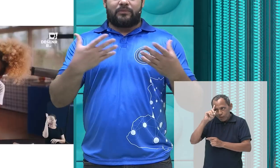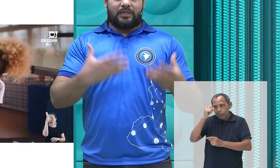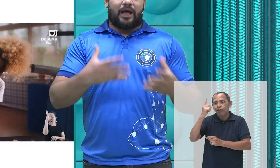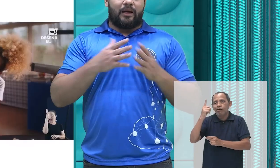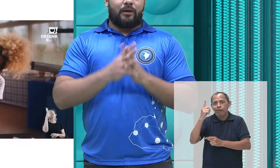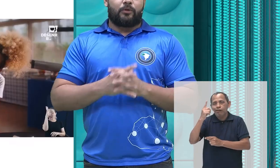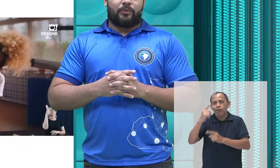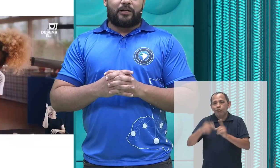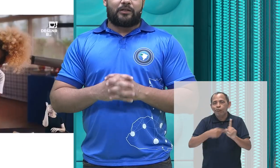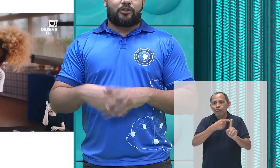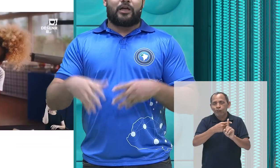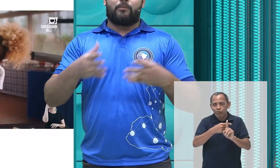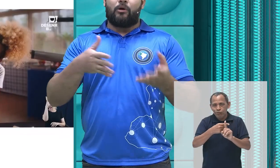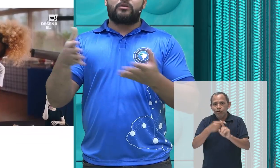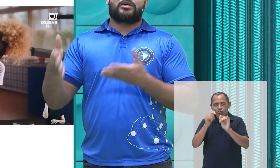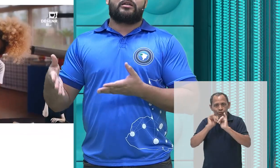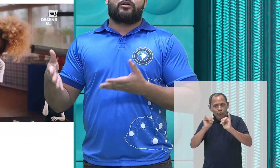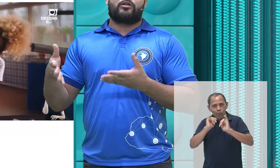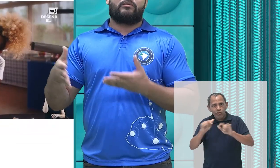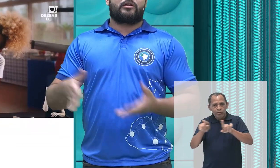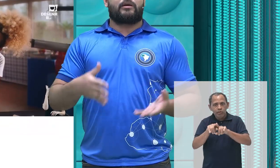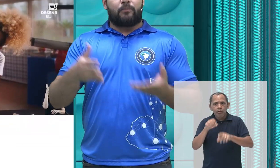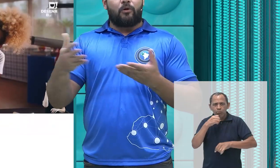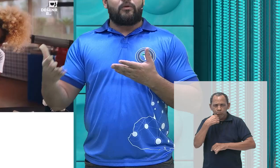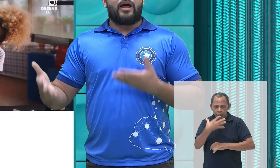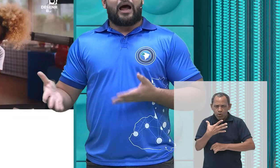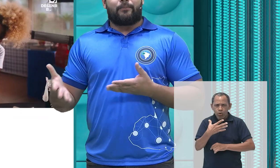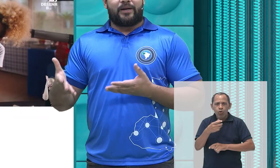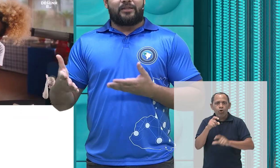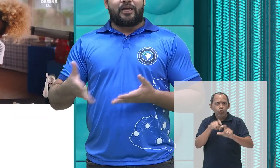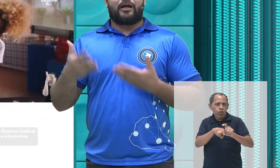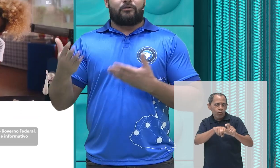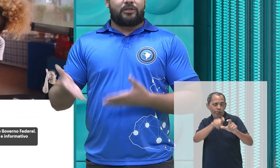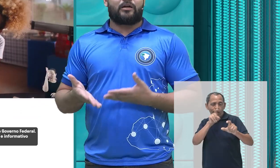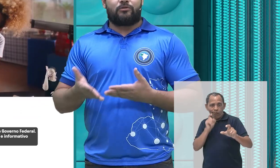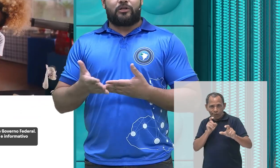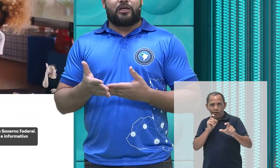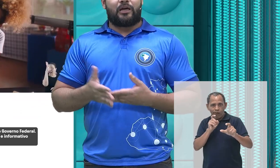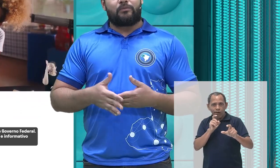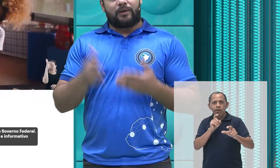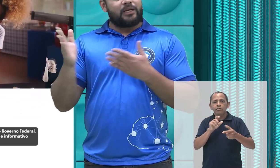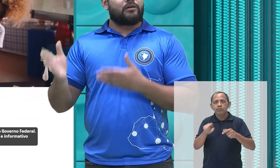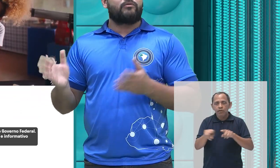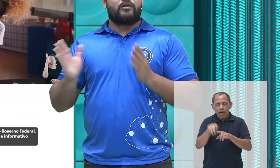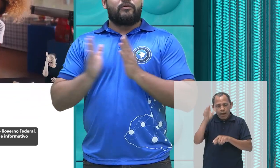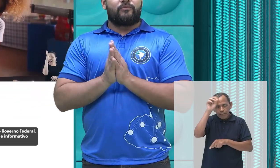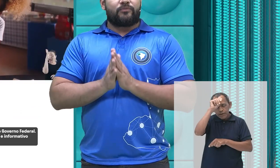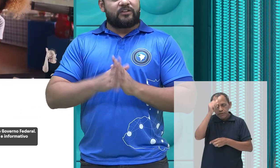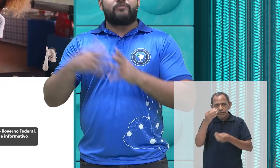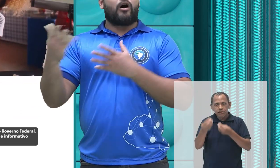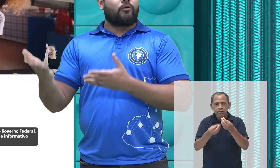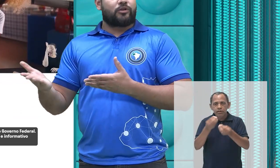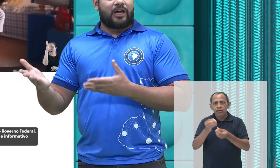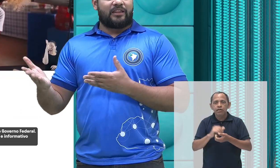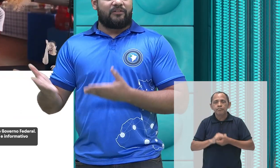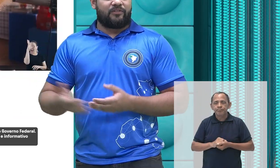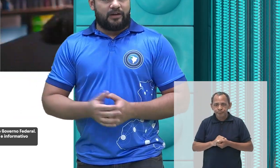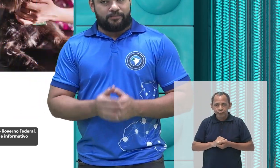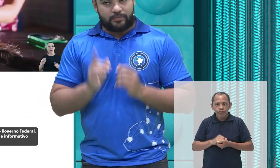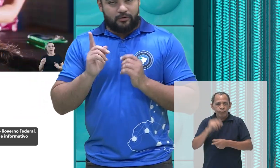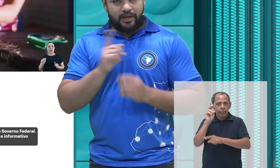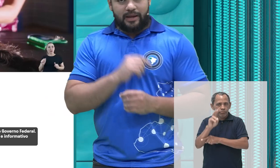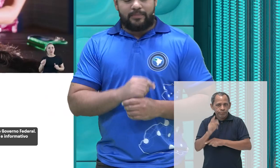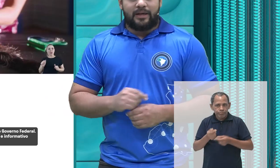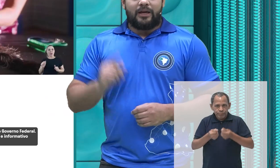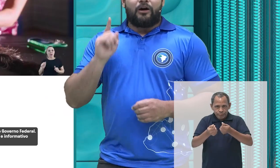positiva na propaganda, de que é bom sair das dívidas, é bom aprender a cuidar do dinheiro para que não se volte a